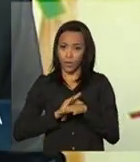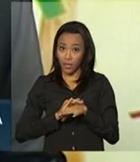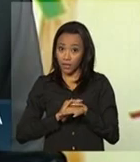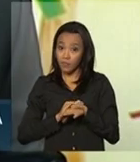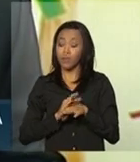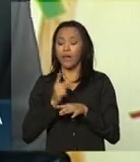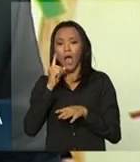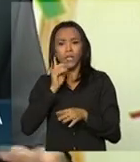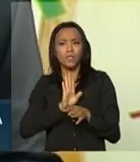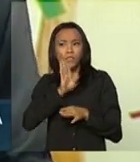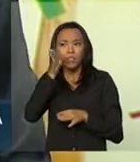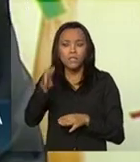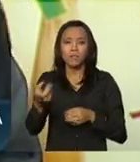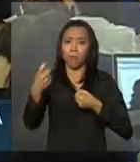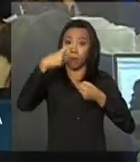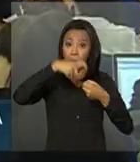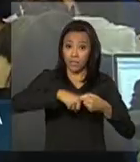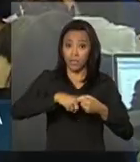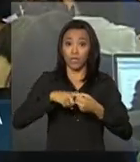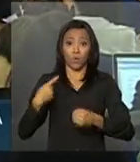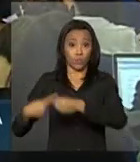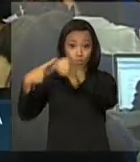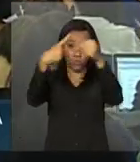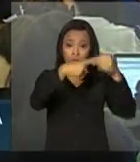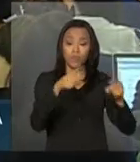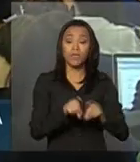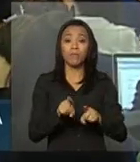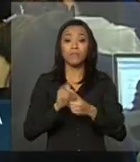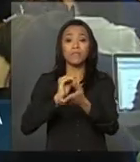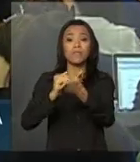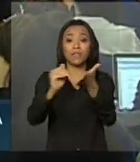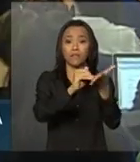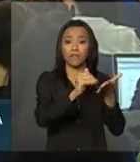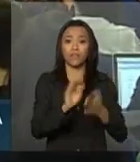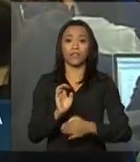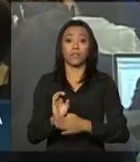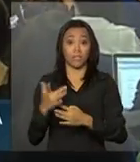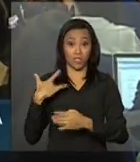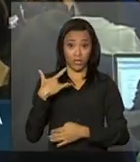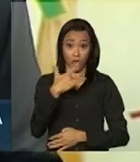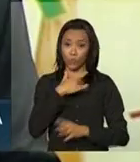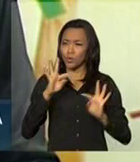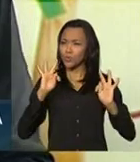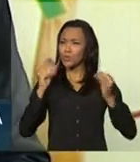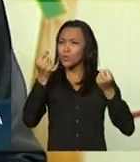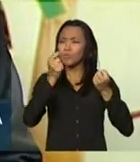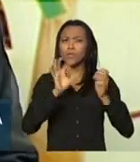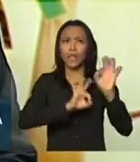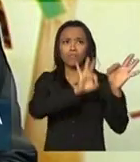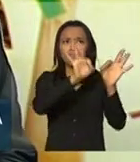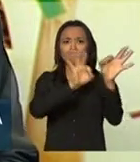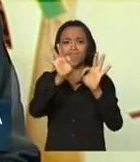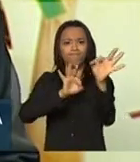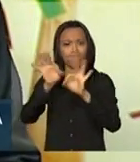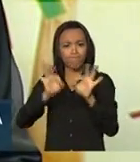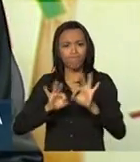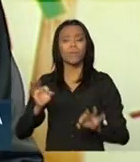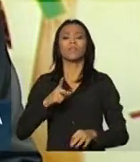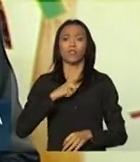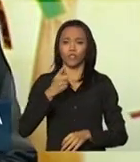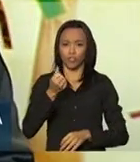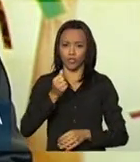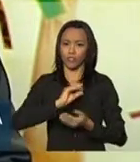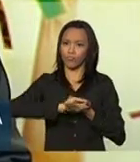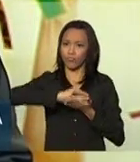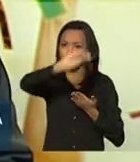os municípios e com as secretarias estaduais de saúde, ela está toda providenciada, é um volume de recursos garantidos,